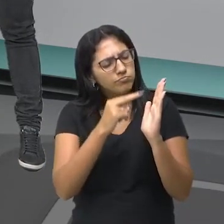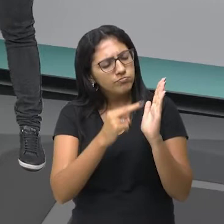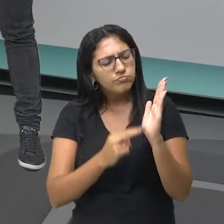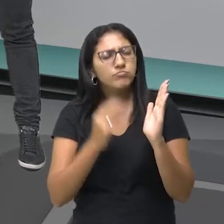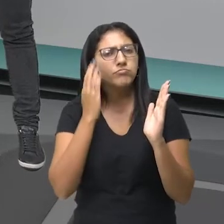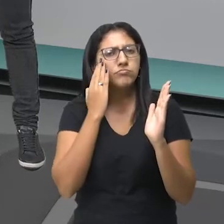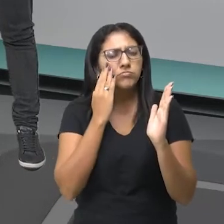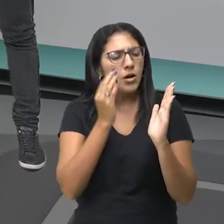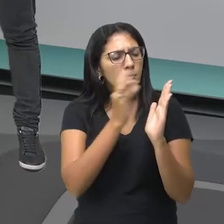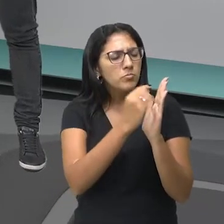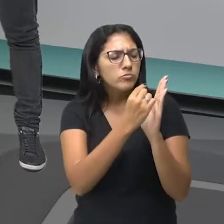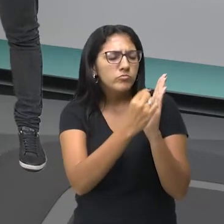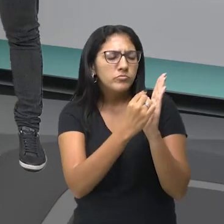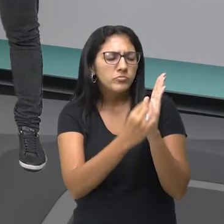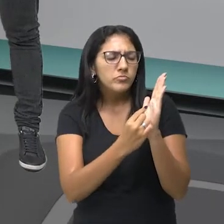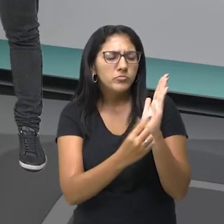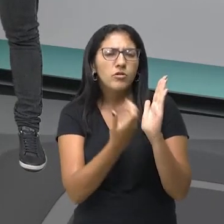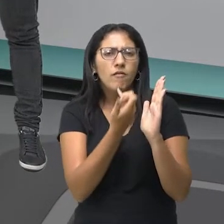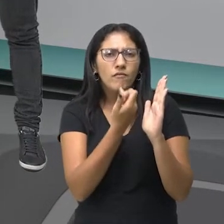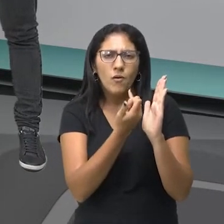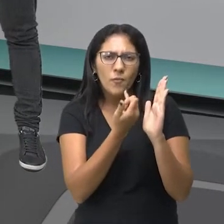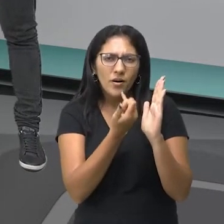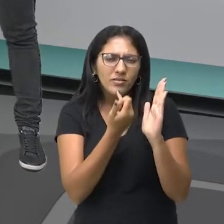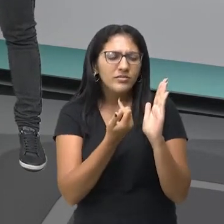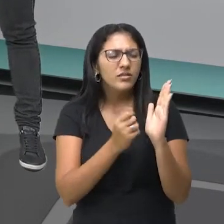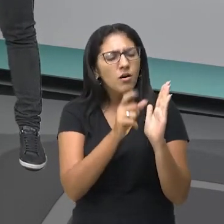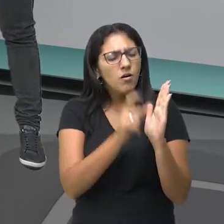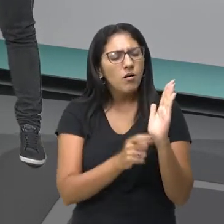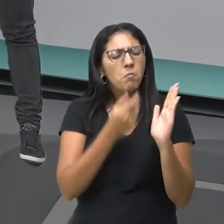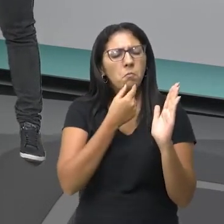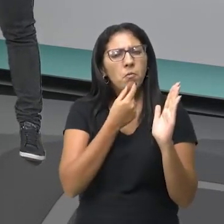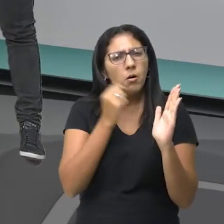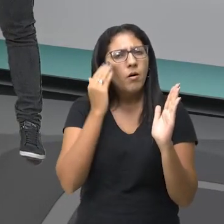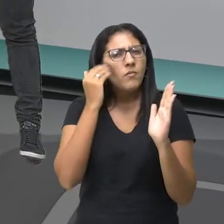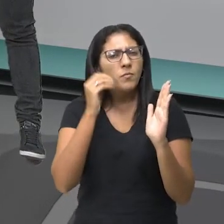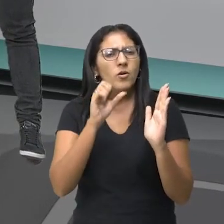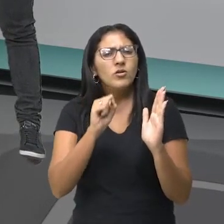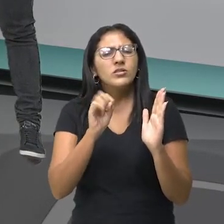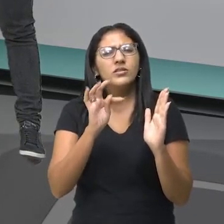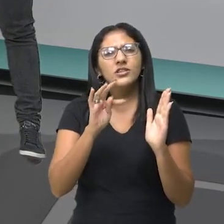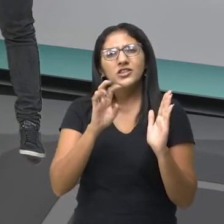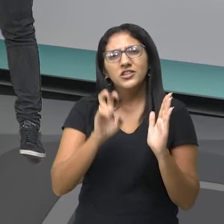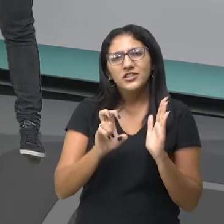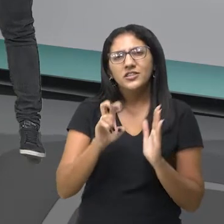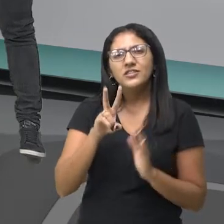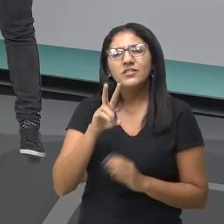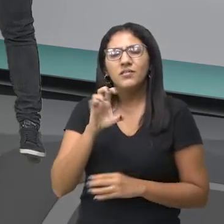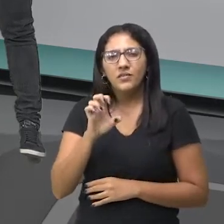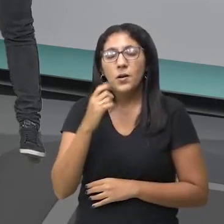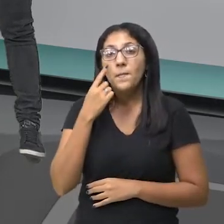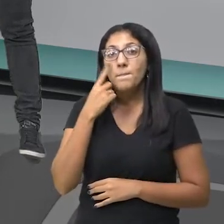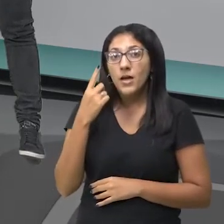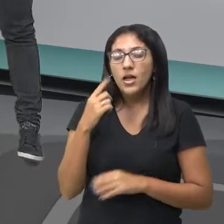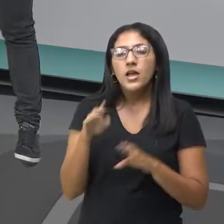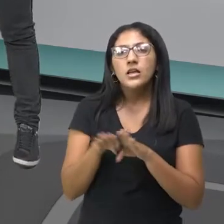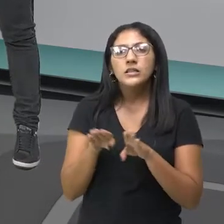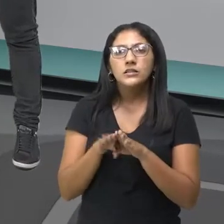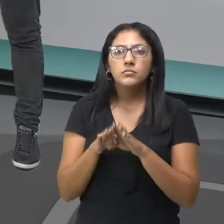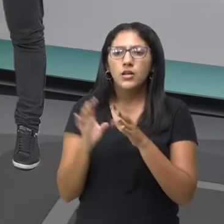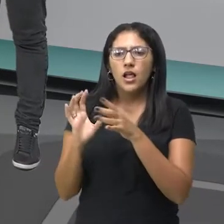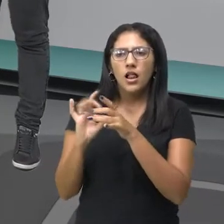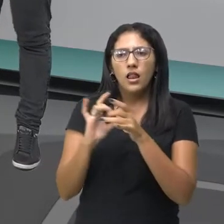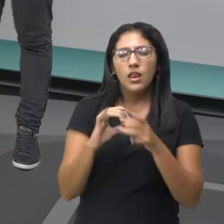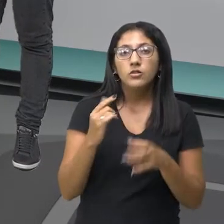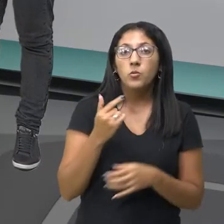Que é o treinador de insetos, exatamente nesse ponto que a gente parou. E observem aqui que eu tenho outros hipertextos também.